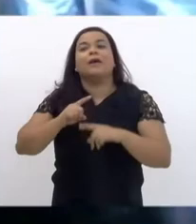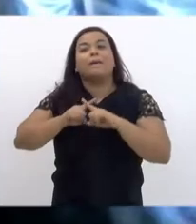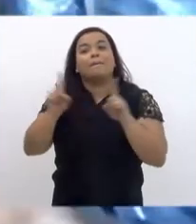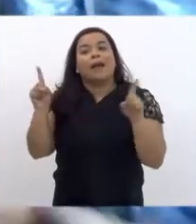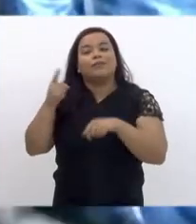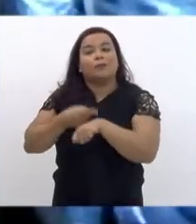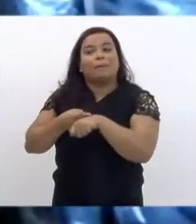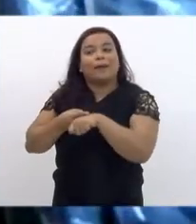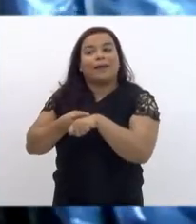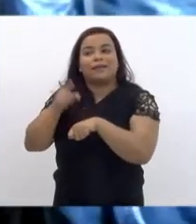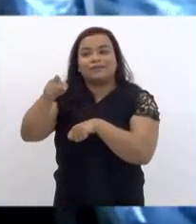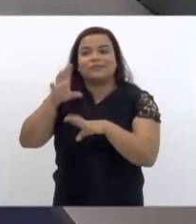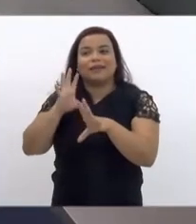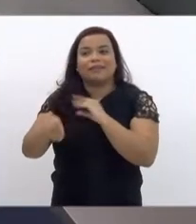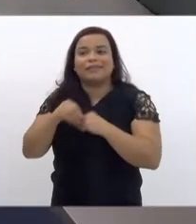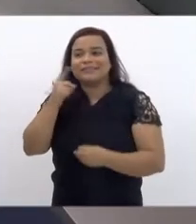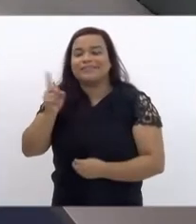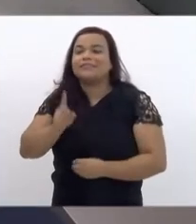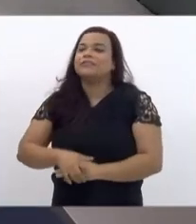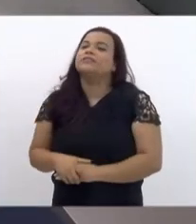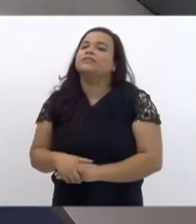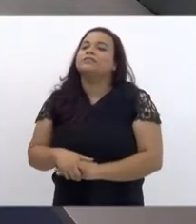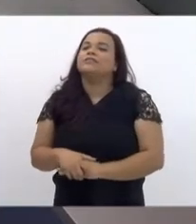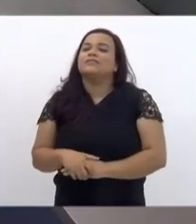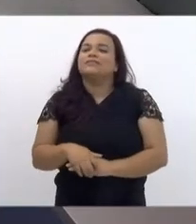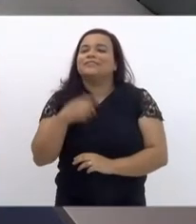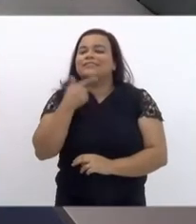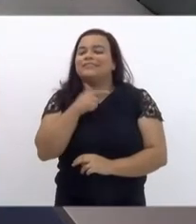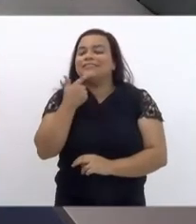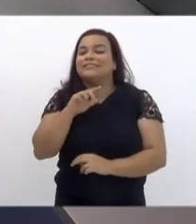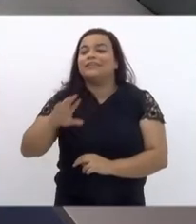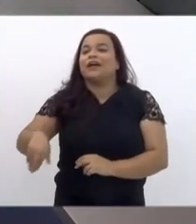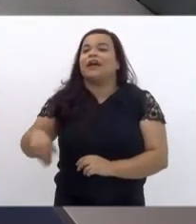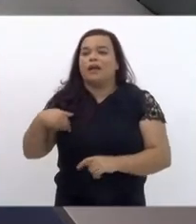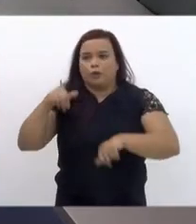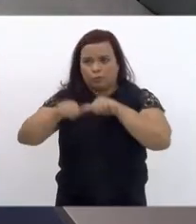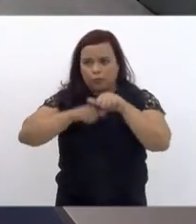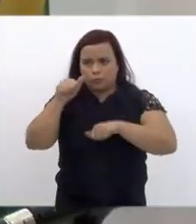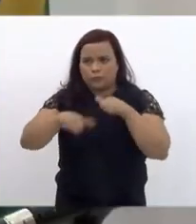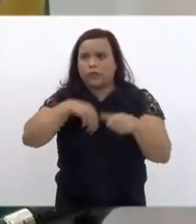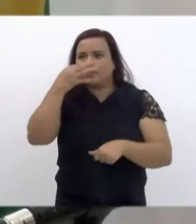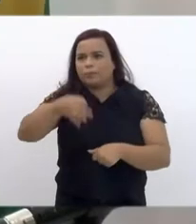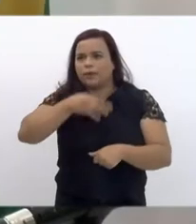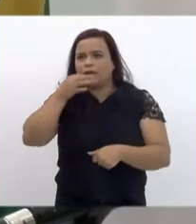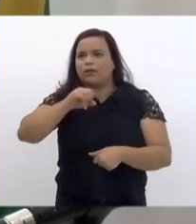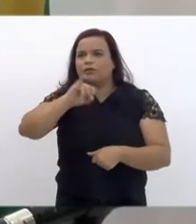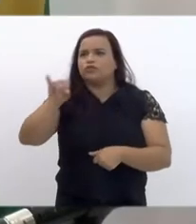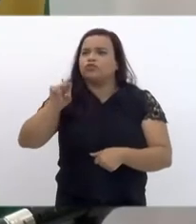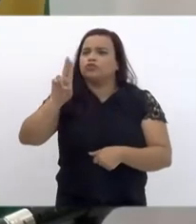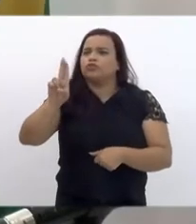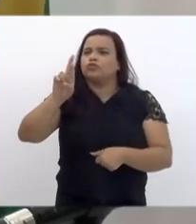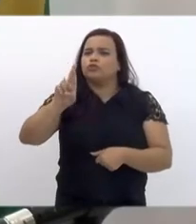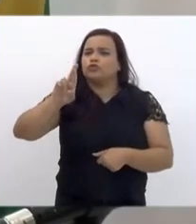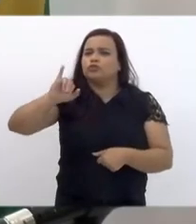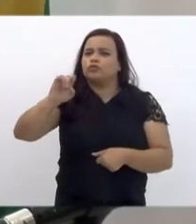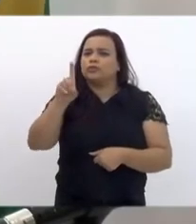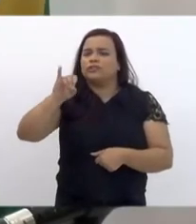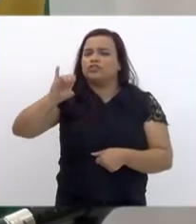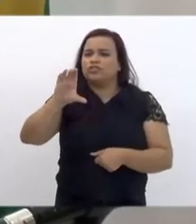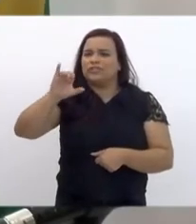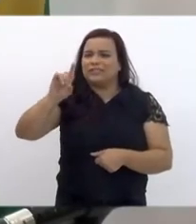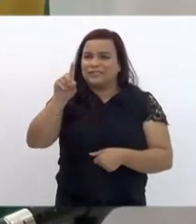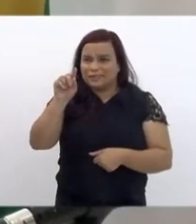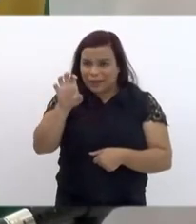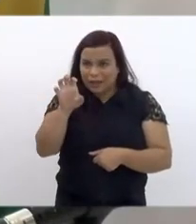escapa. Então, o parecer... De quem é o relator? Eu estou alterando o parecer para juridicidade com emendas... Para acatar